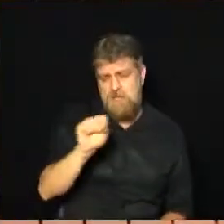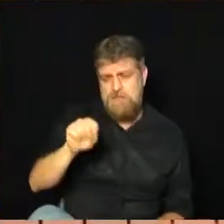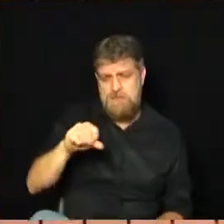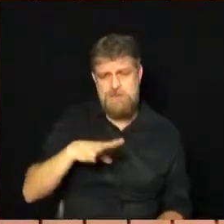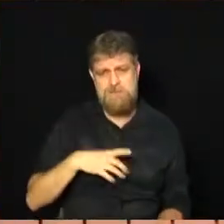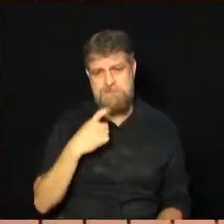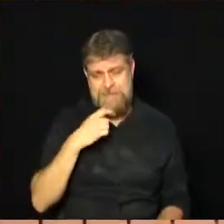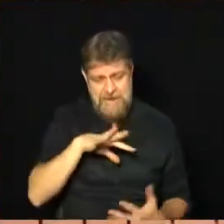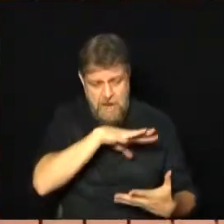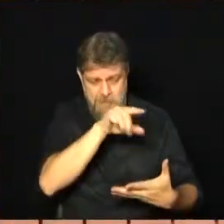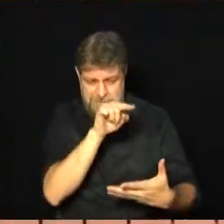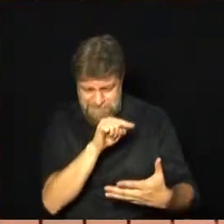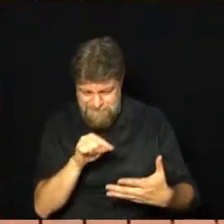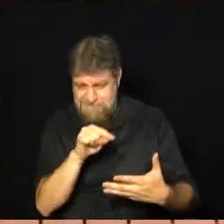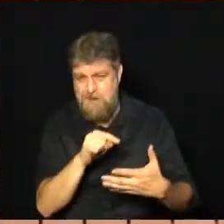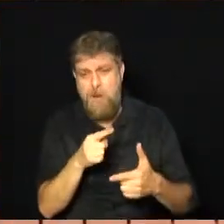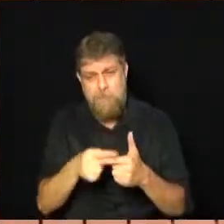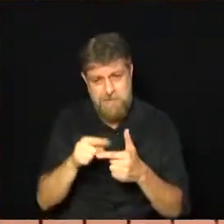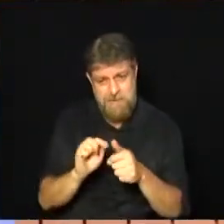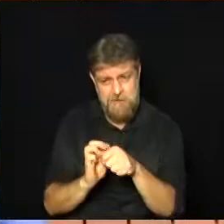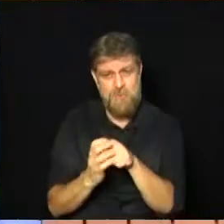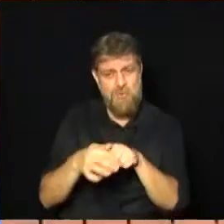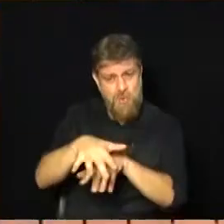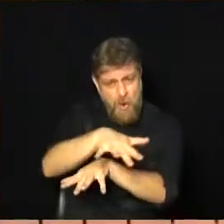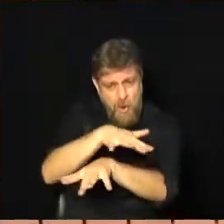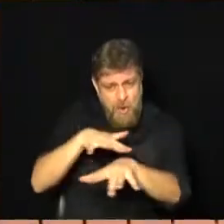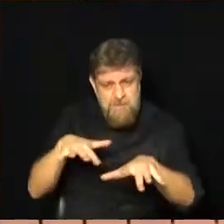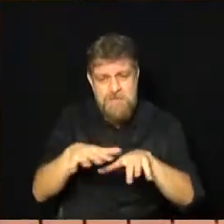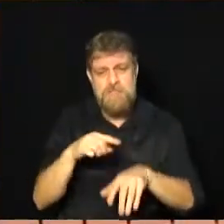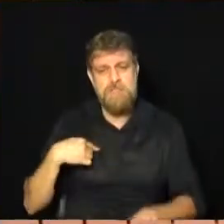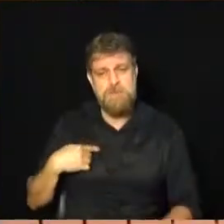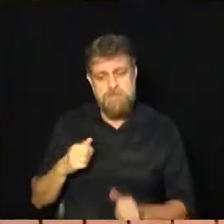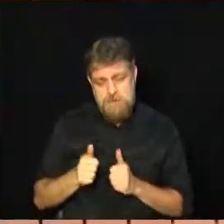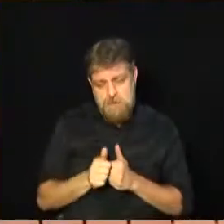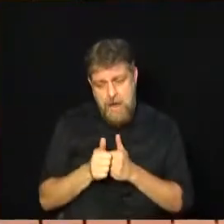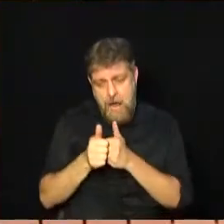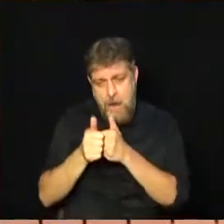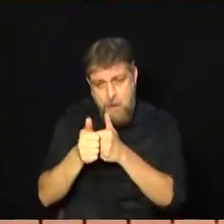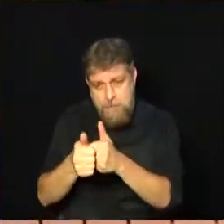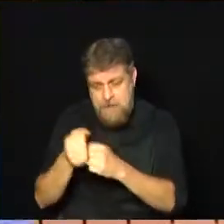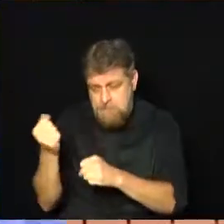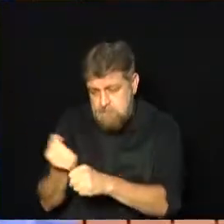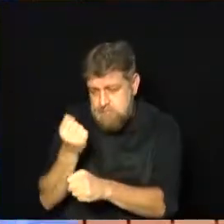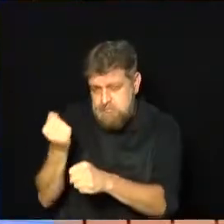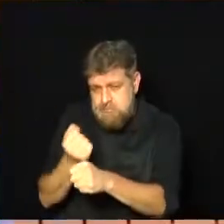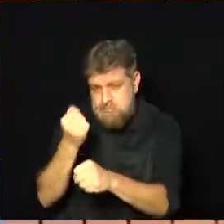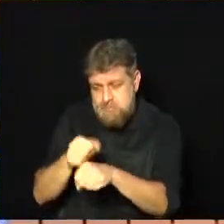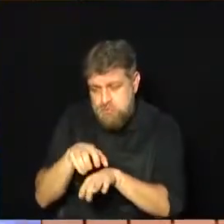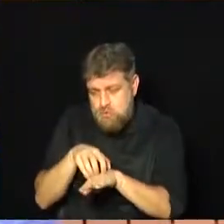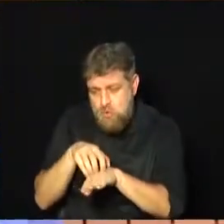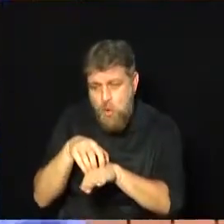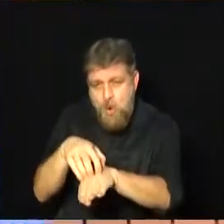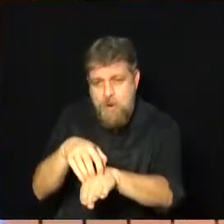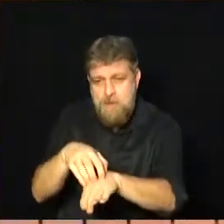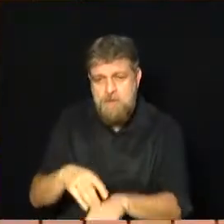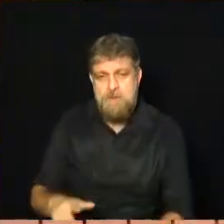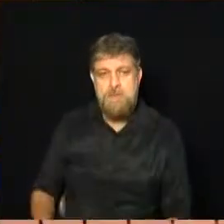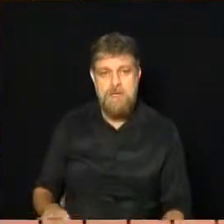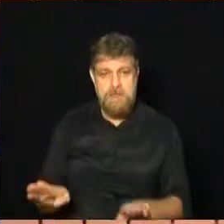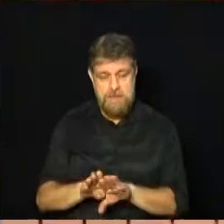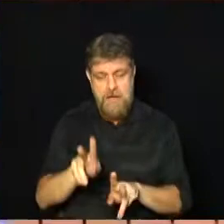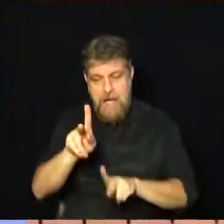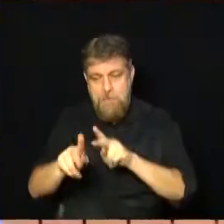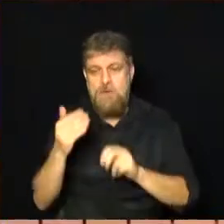o mundo passou por conta da pandemia e vamos continuar acompanhando aí essas obras e cobrando, atendendo às demandas